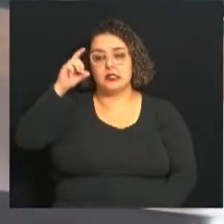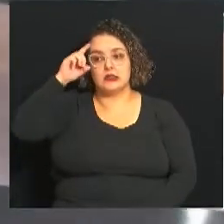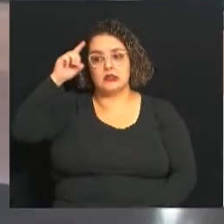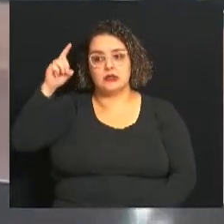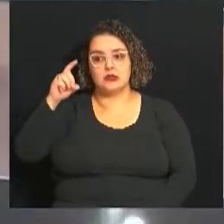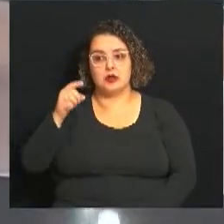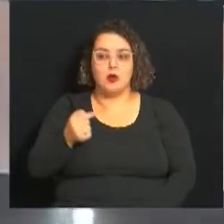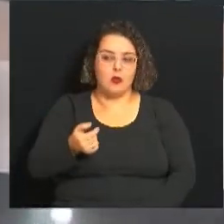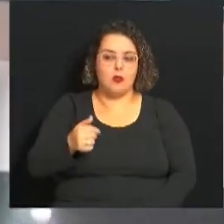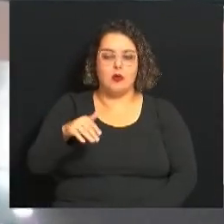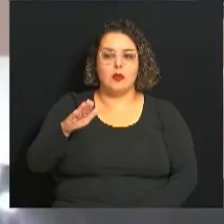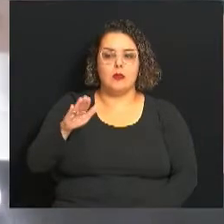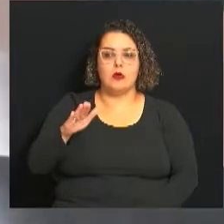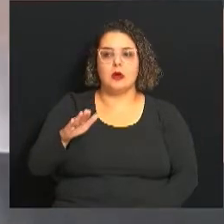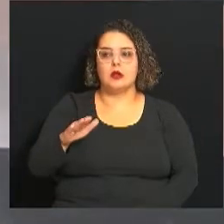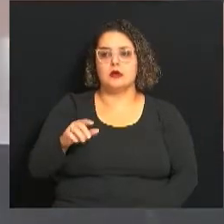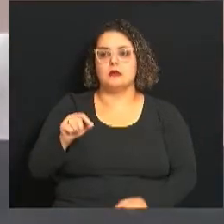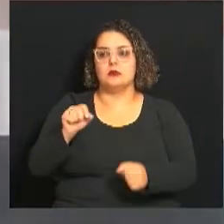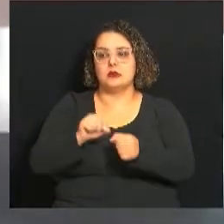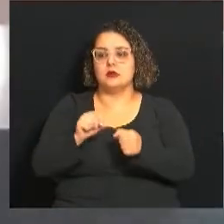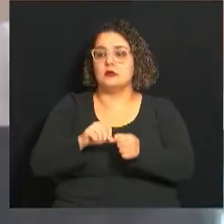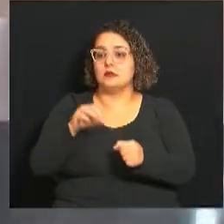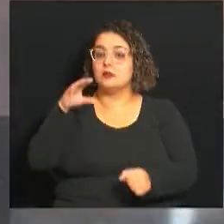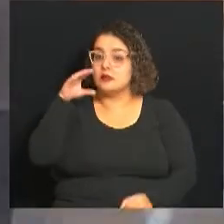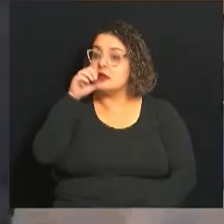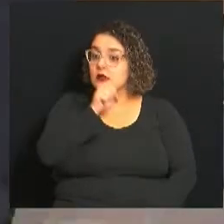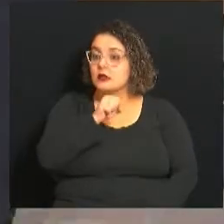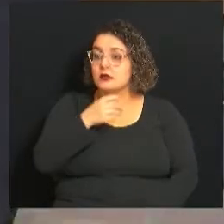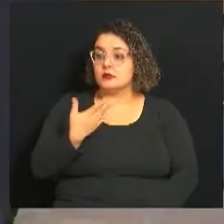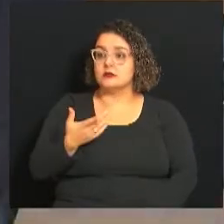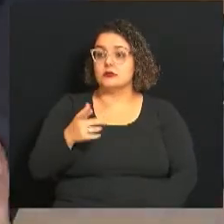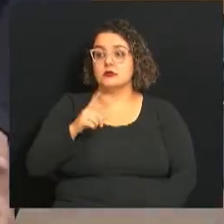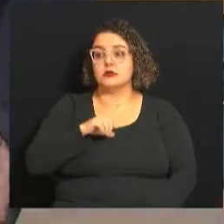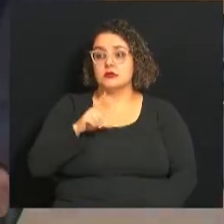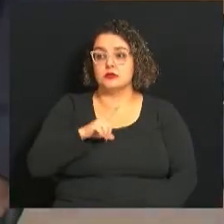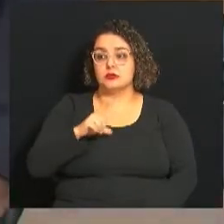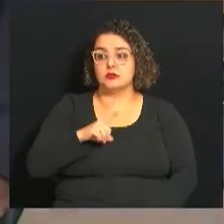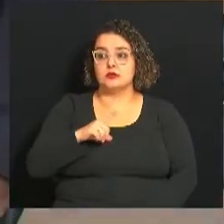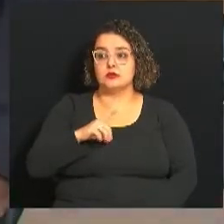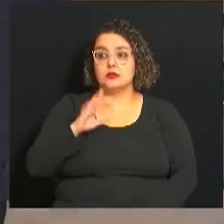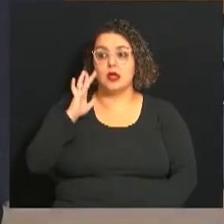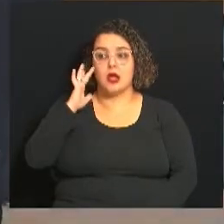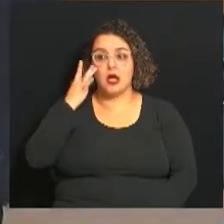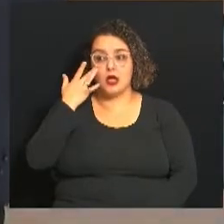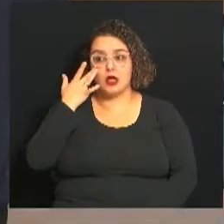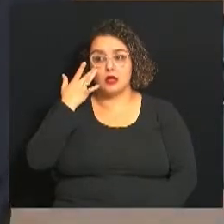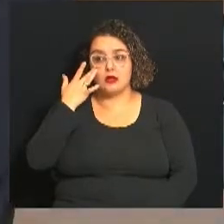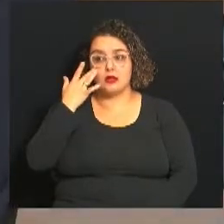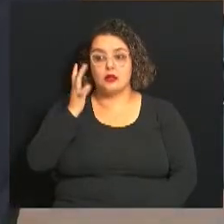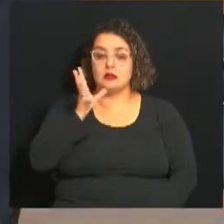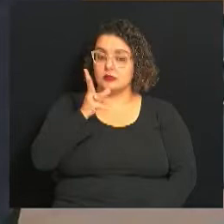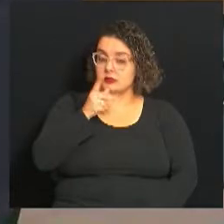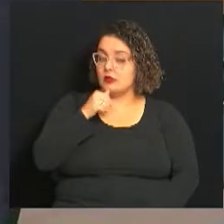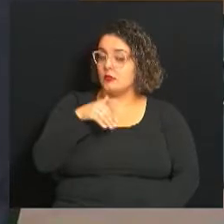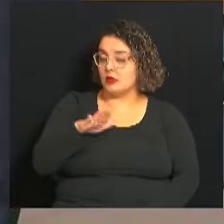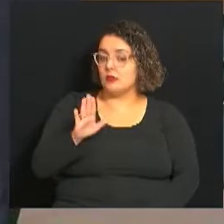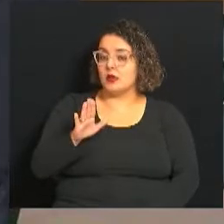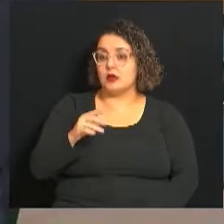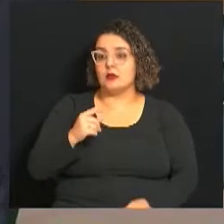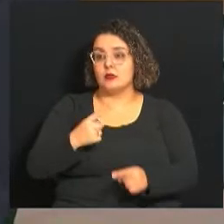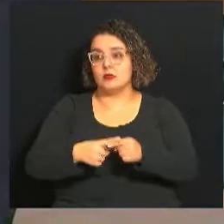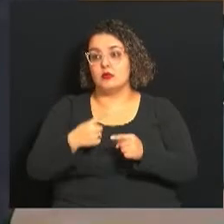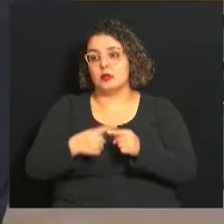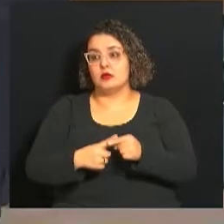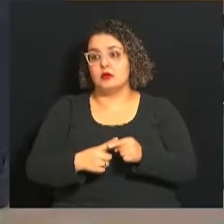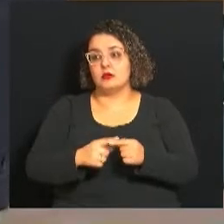mais, mas foram feitas bem rápido. Nós tínhamos achávamos que talvez demorar mais tempo, porque tinham